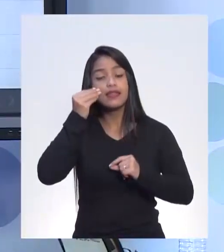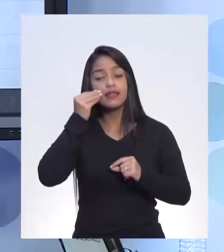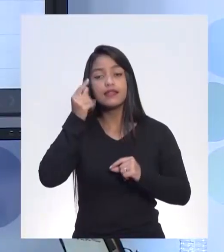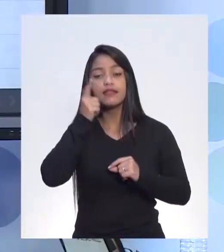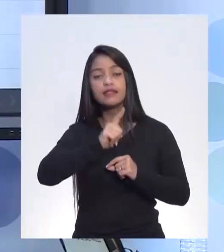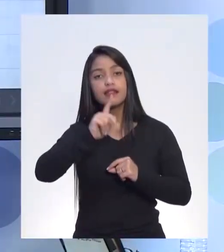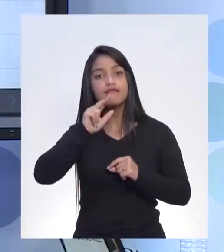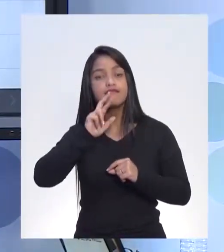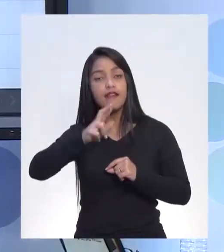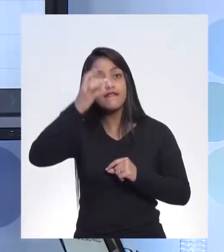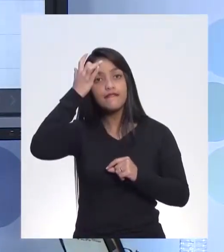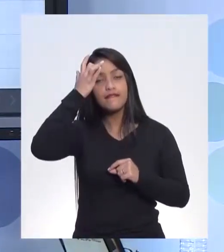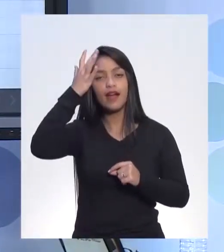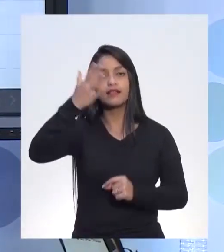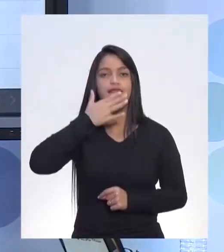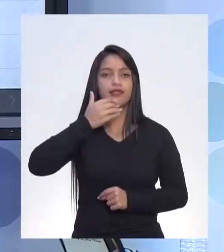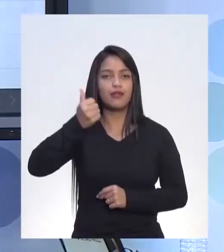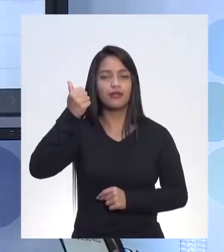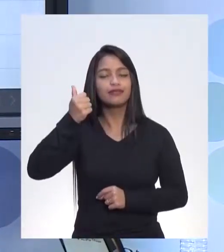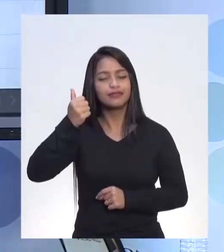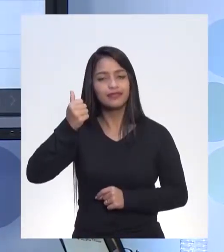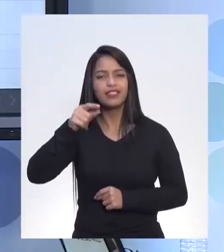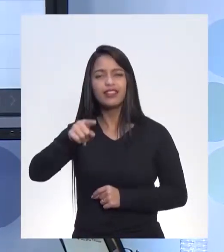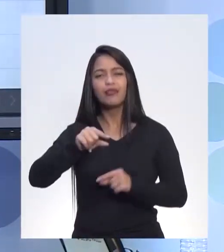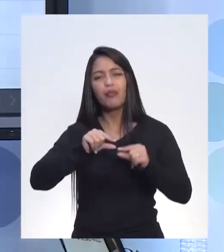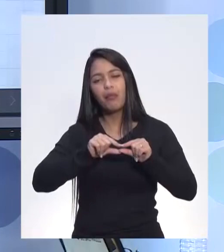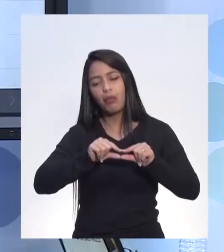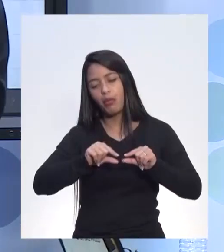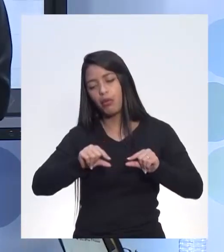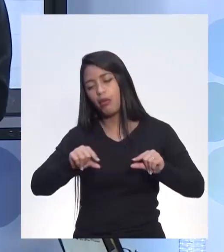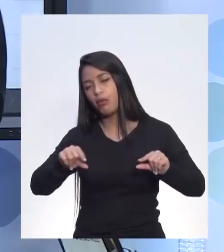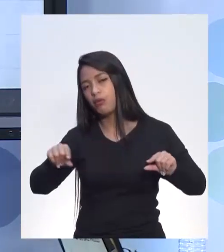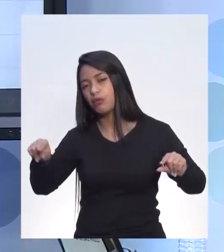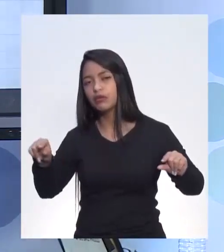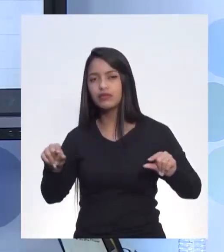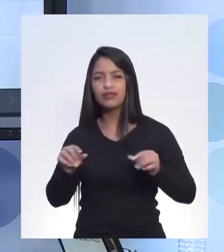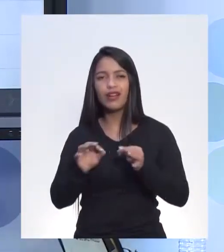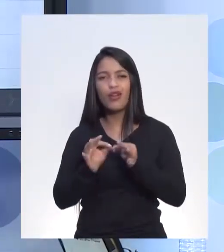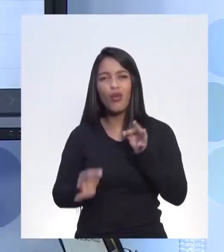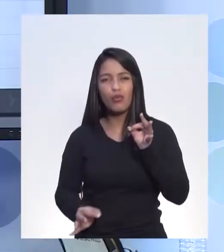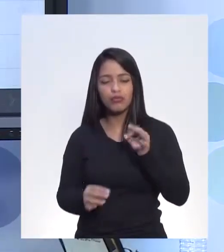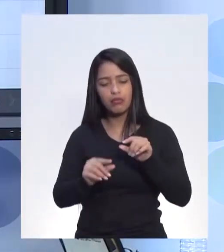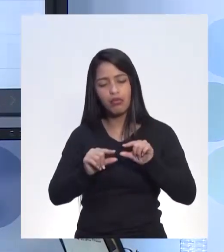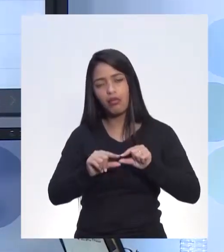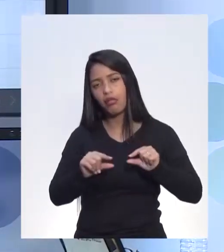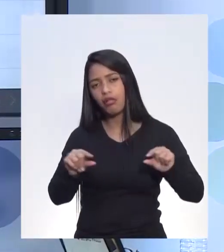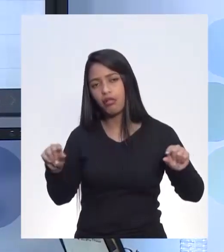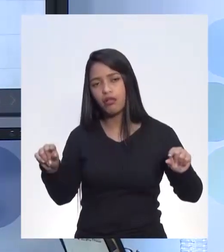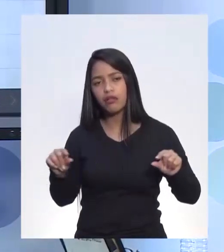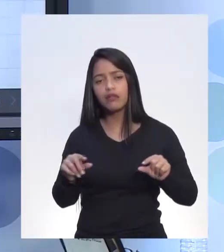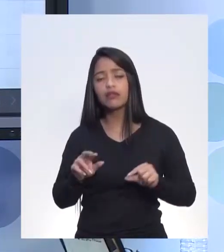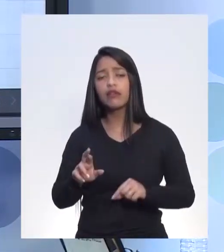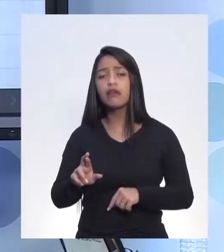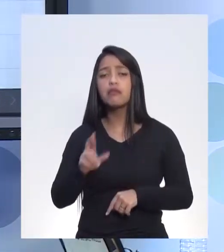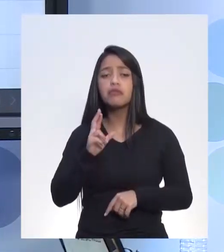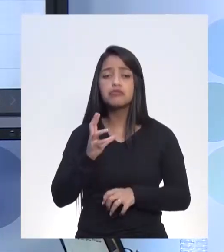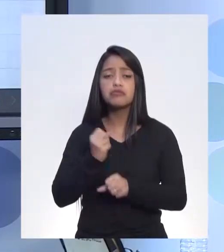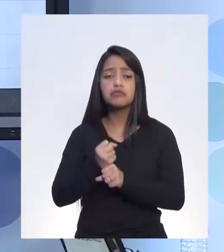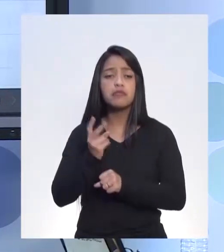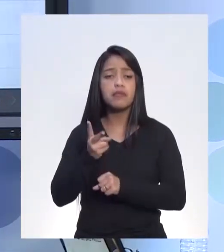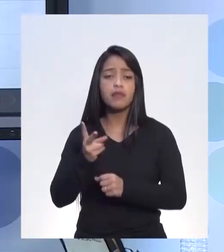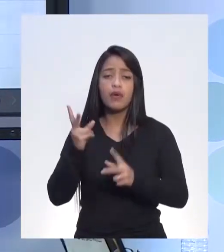você fizer toda essa expressão aqui, ó, somar, você vai chegar no mesmo valor. Ó. 1, 2,